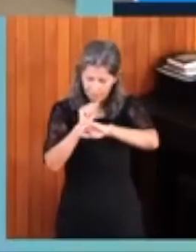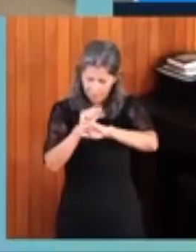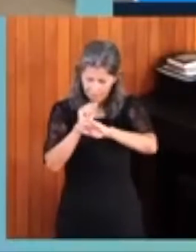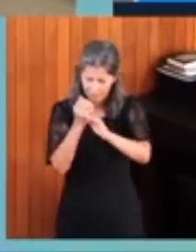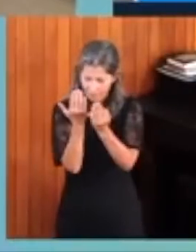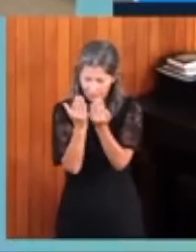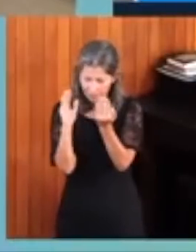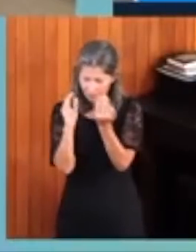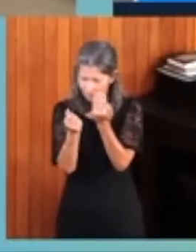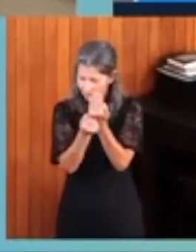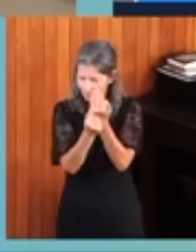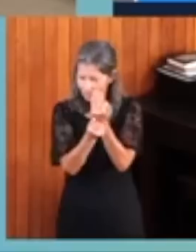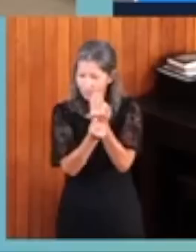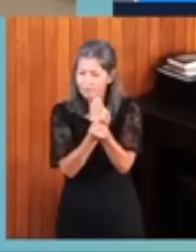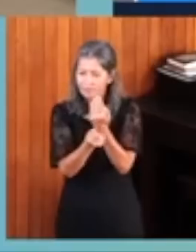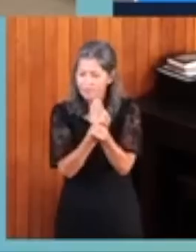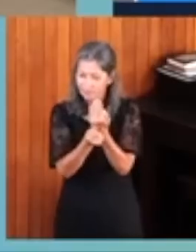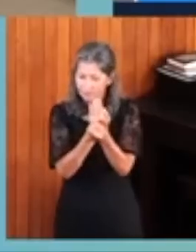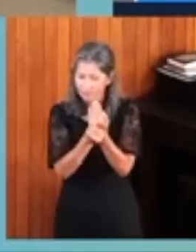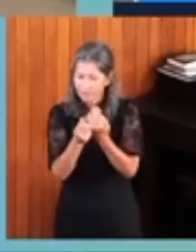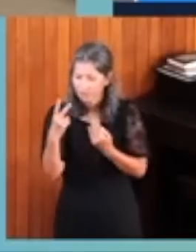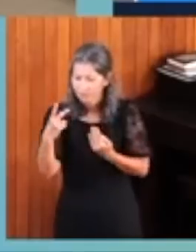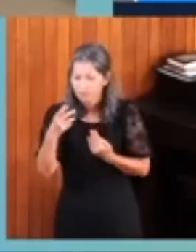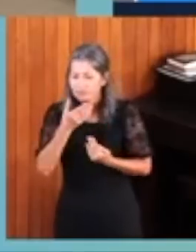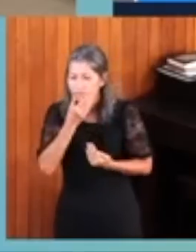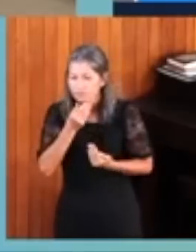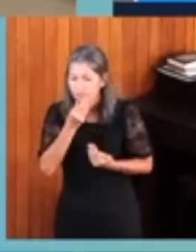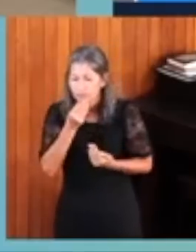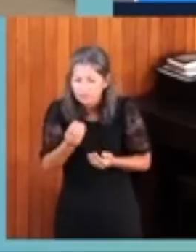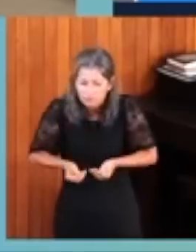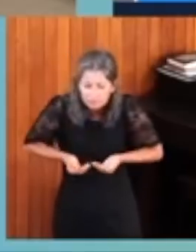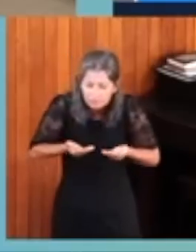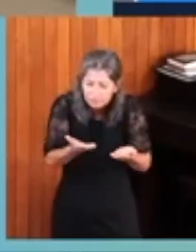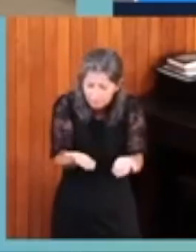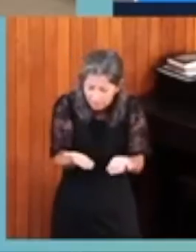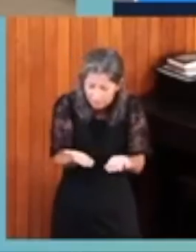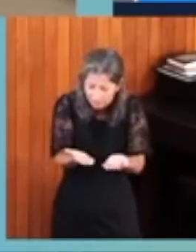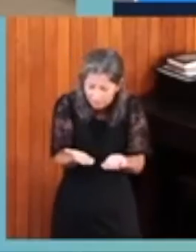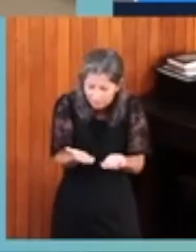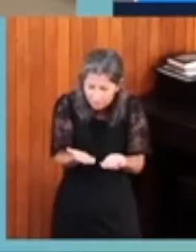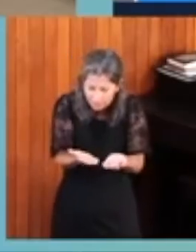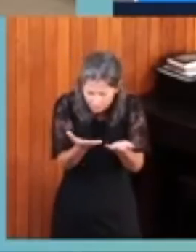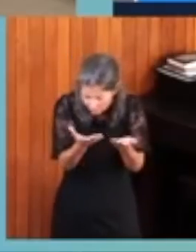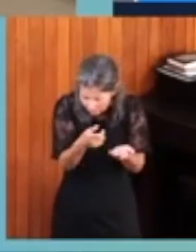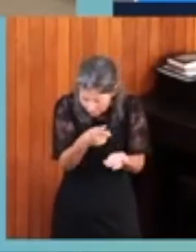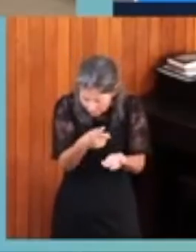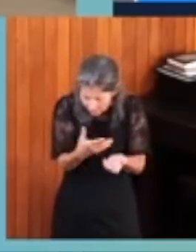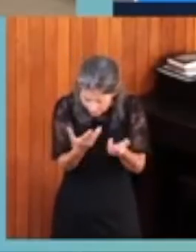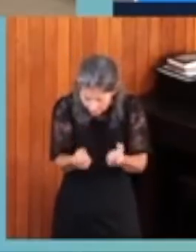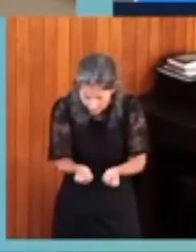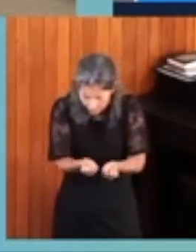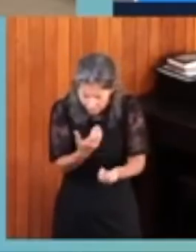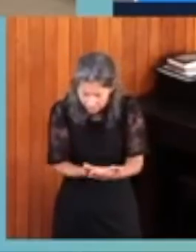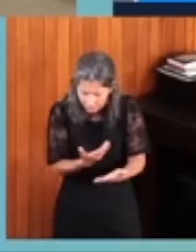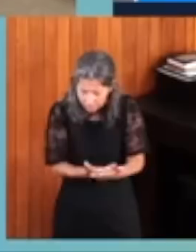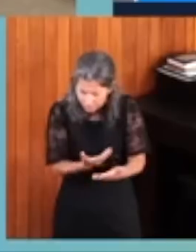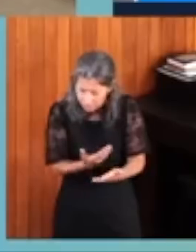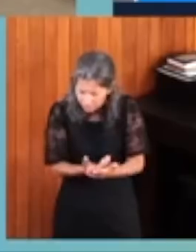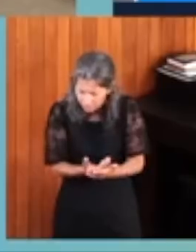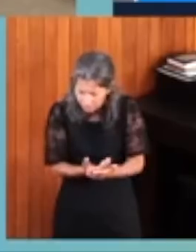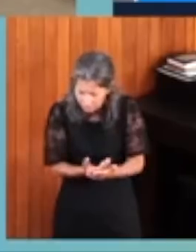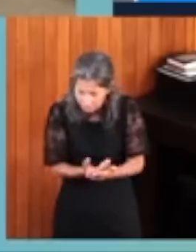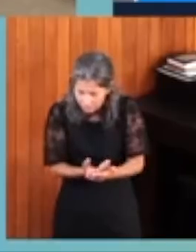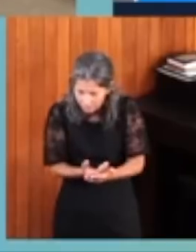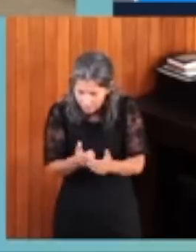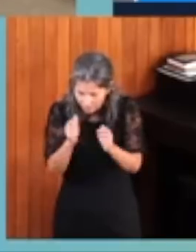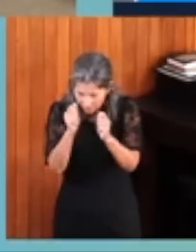livro? Apocalipse. Apocalipse. Aquela jovenzinha clamou a Deus e Deus enviou a resposta. Para resumir a